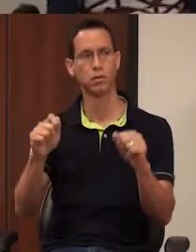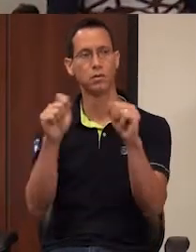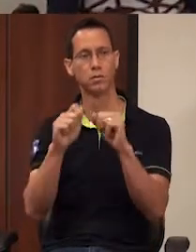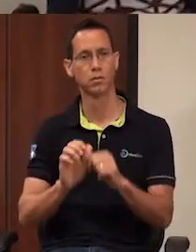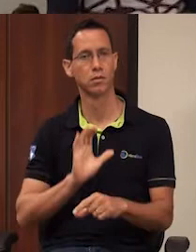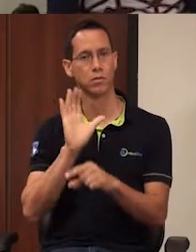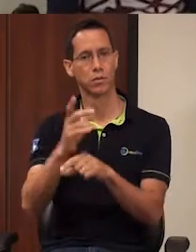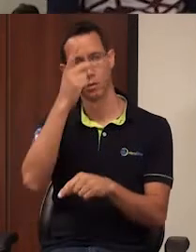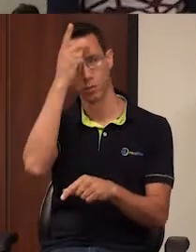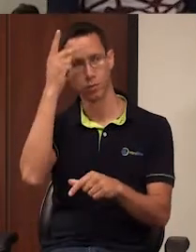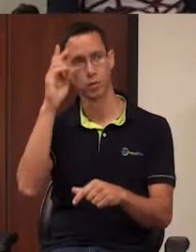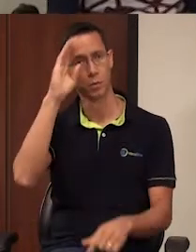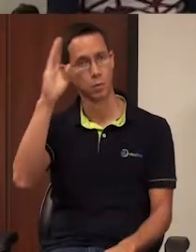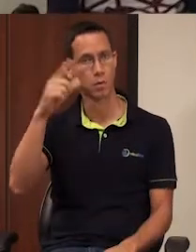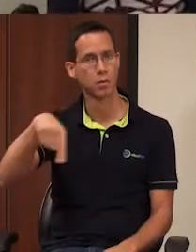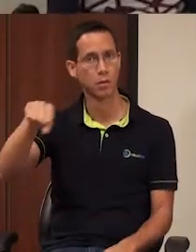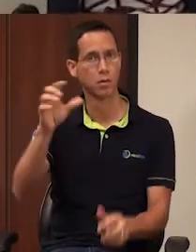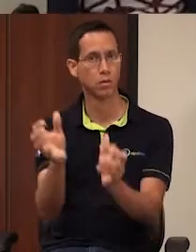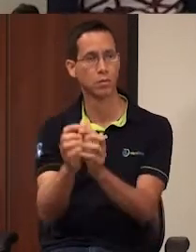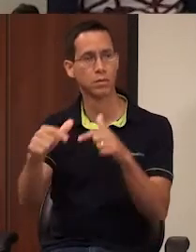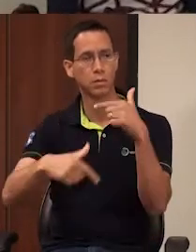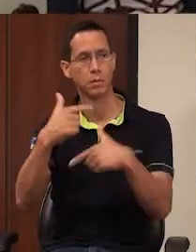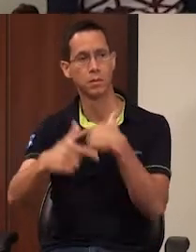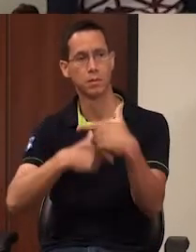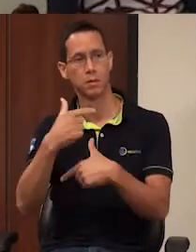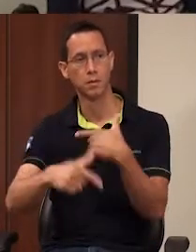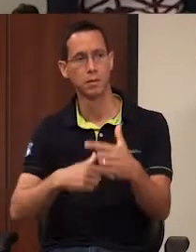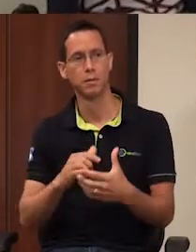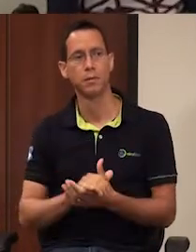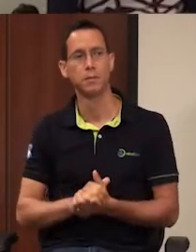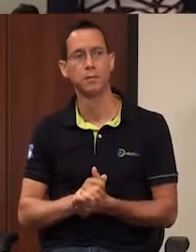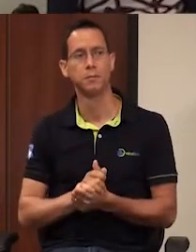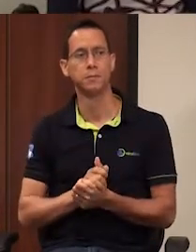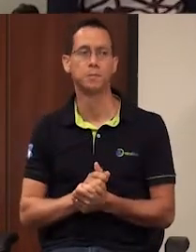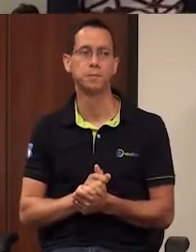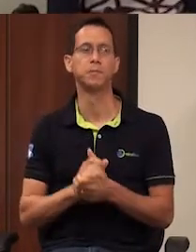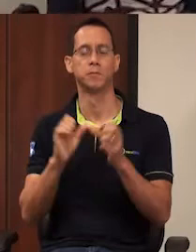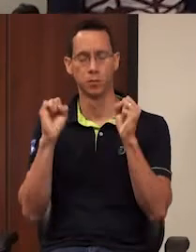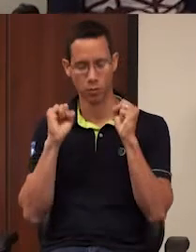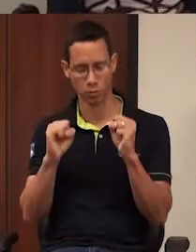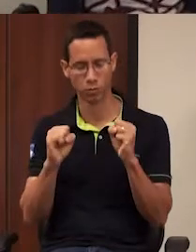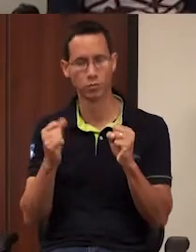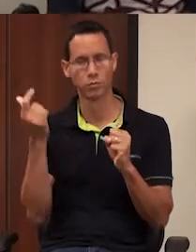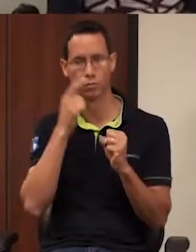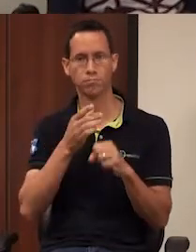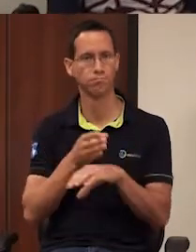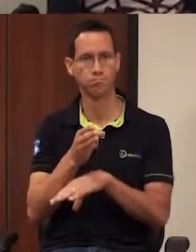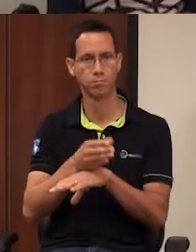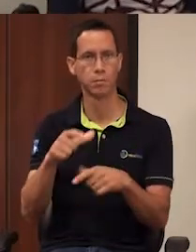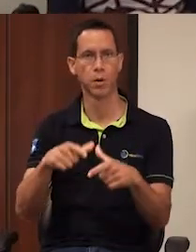pessoas, principalmente que trabalham com essas áreas, possam ter um acesso maior.